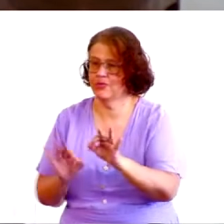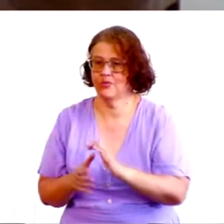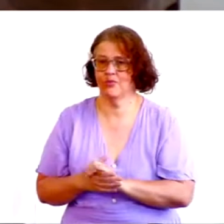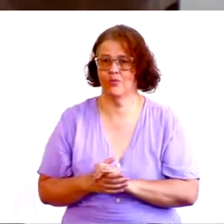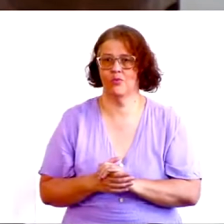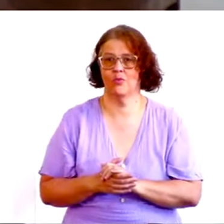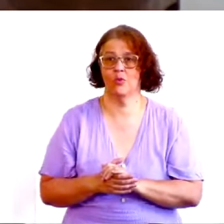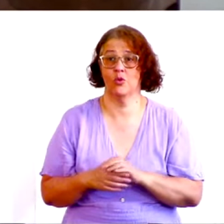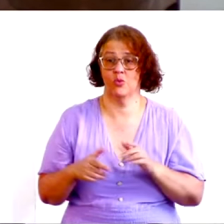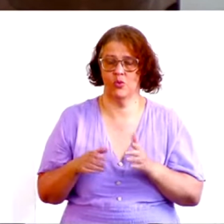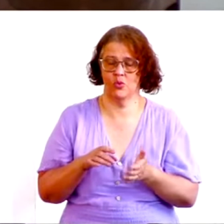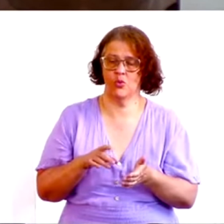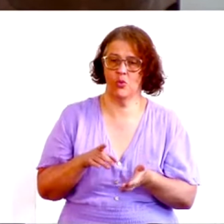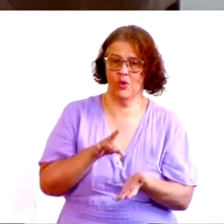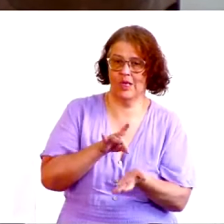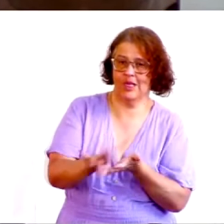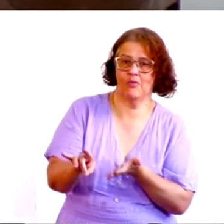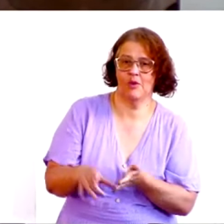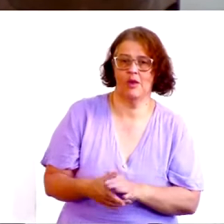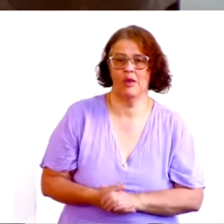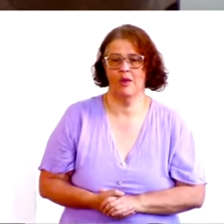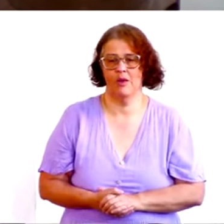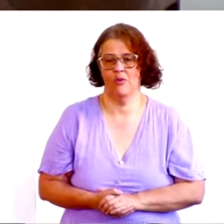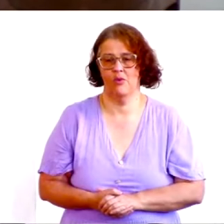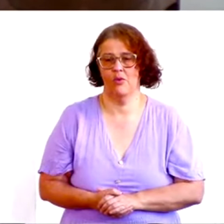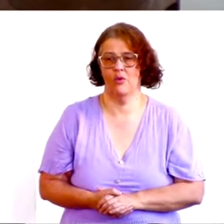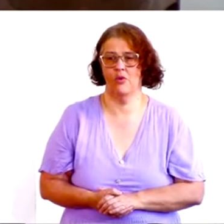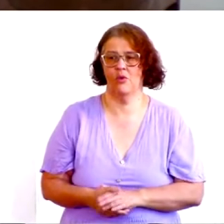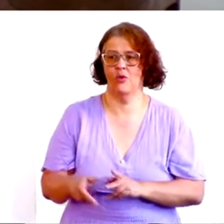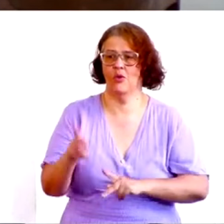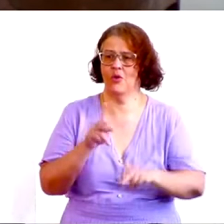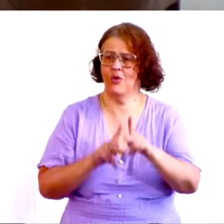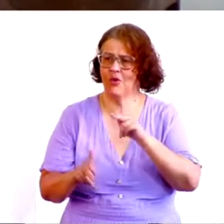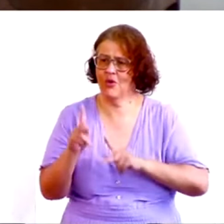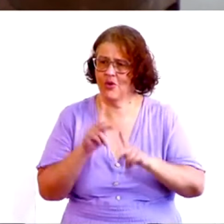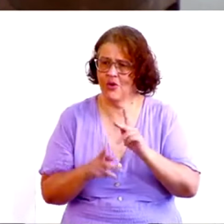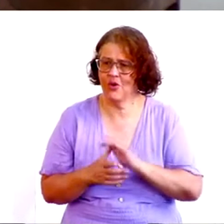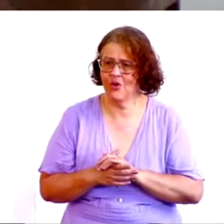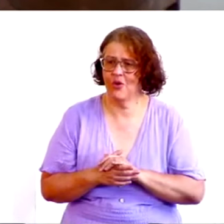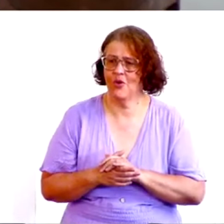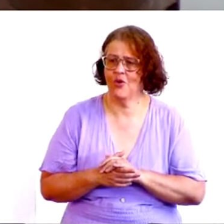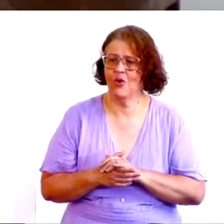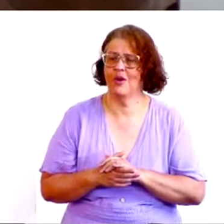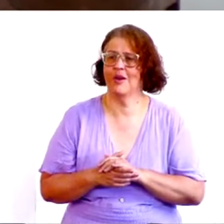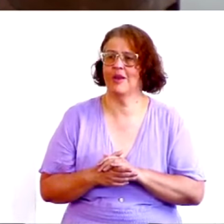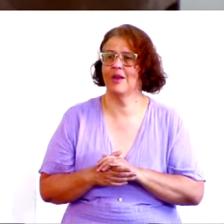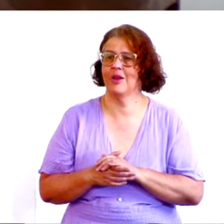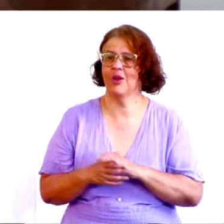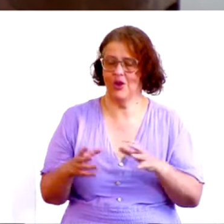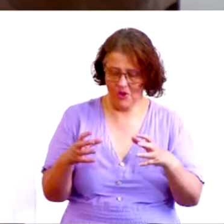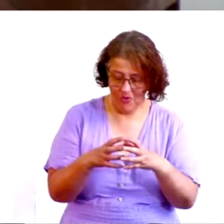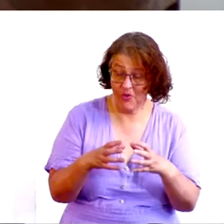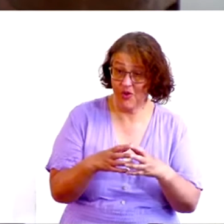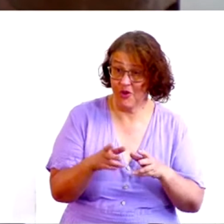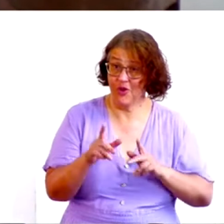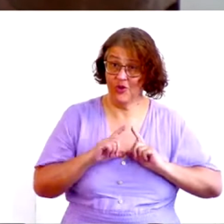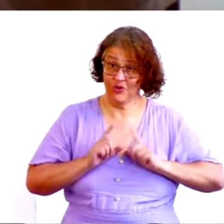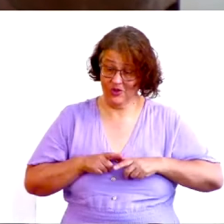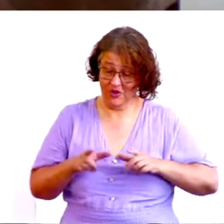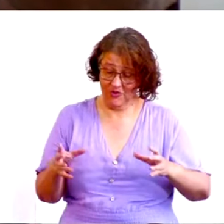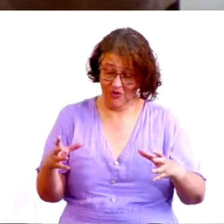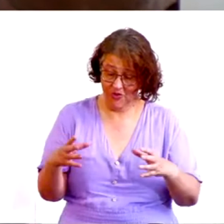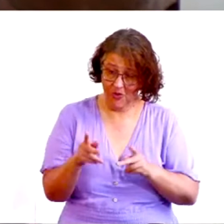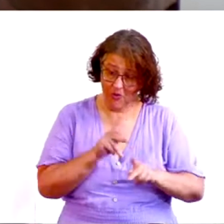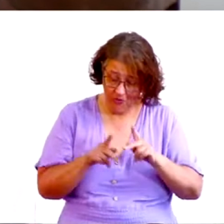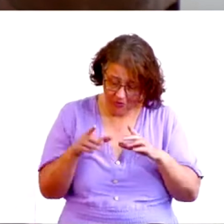das doze tribos de Judá lá e eles eram um povo pequeno o que eles tinham a seu favor era a sua história Era olhar para trás